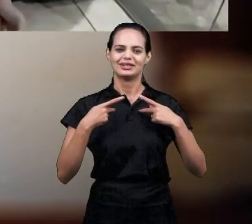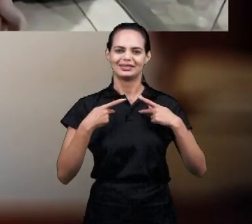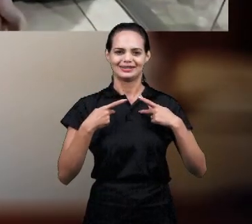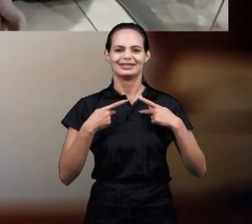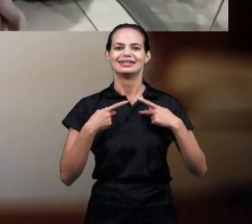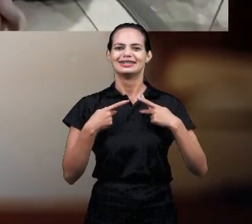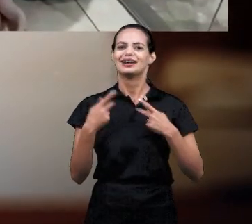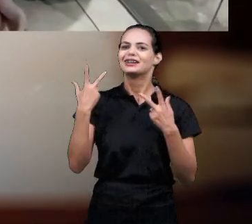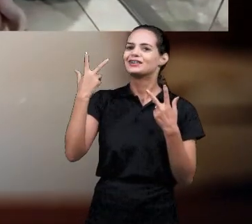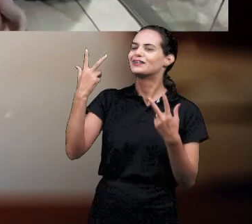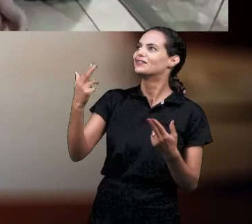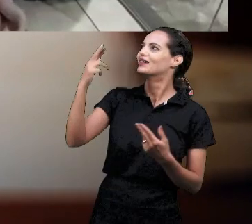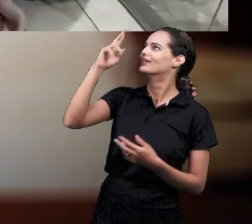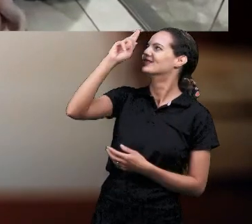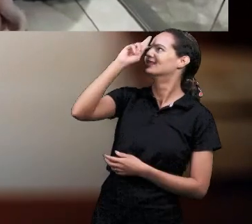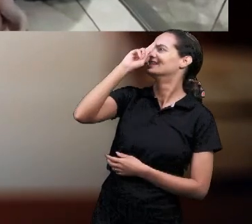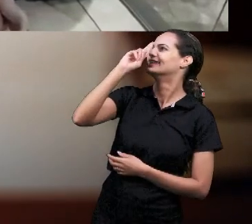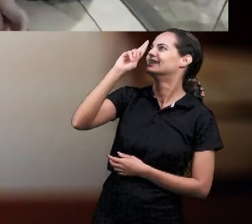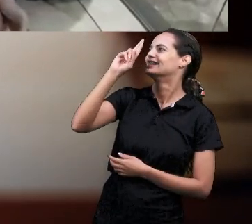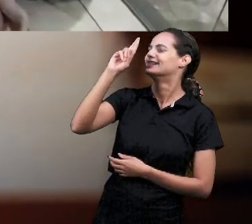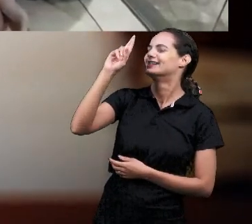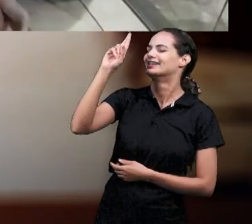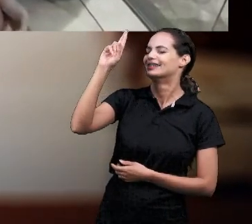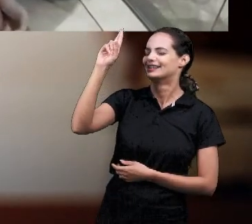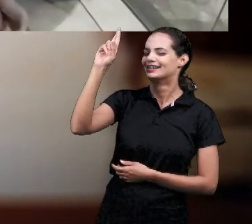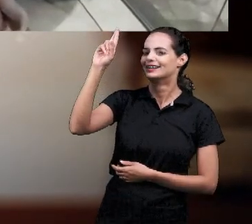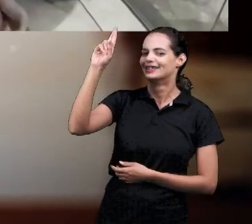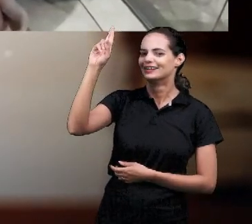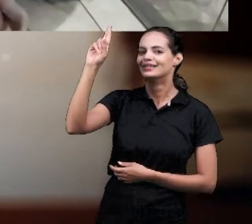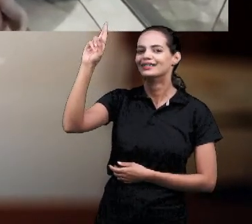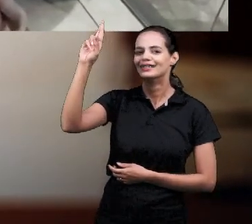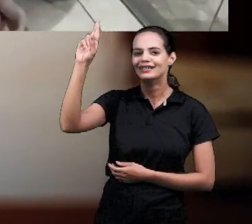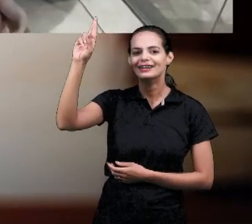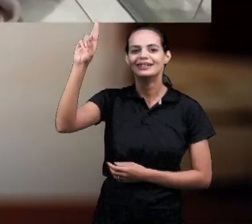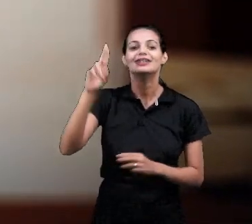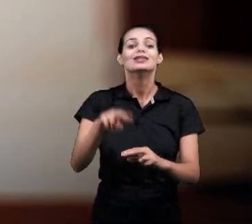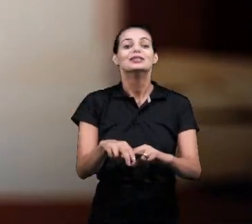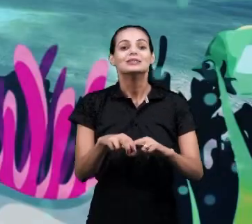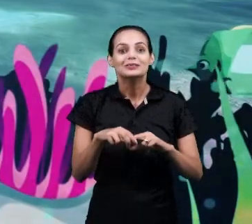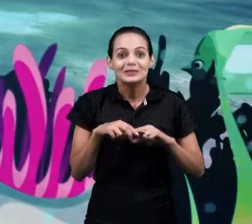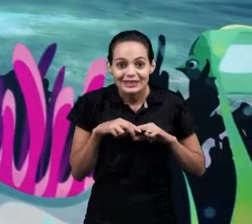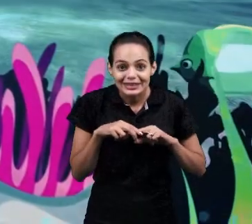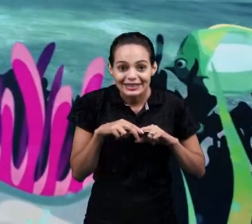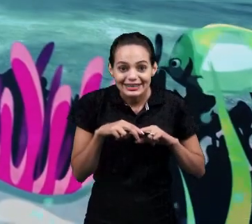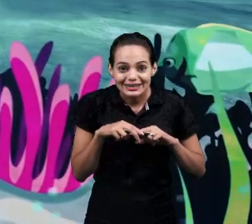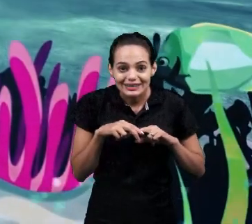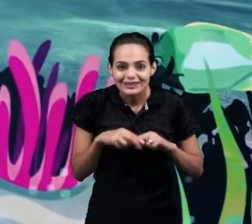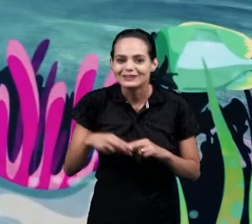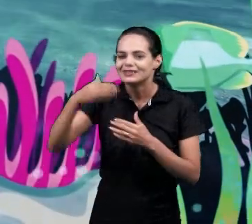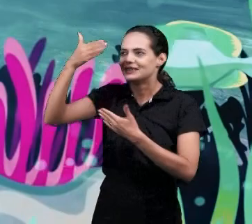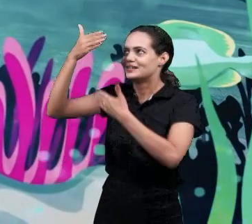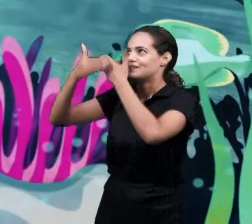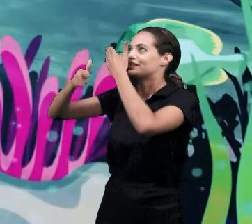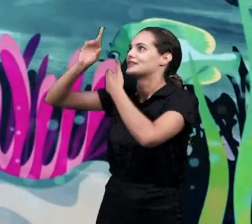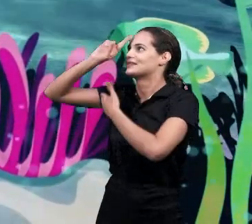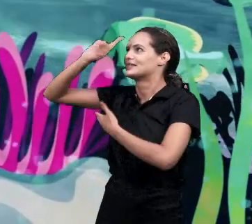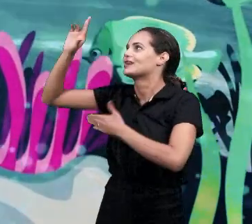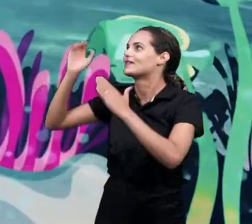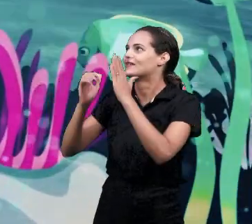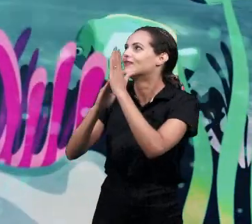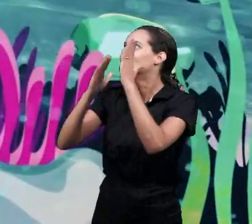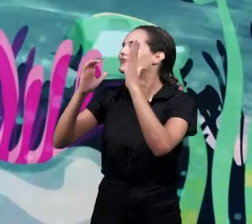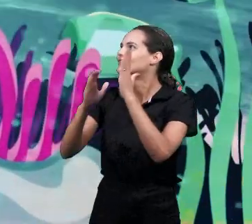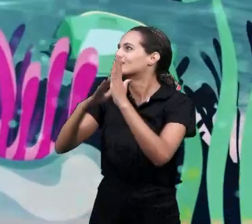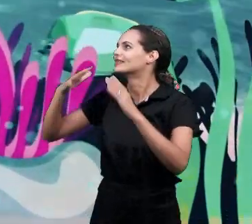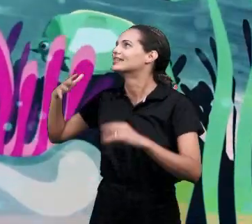homem, a tua imagem e semelhança, para estar perante ti e